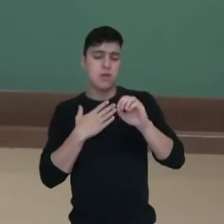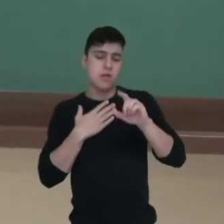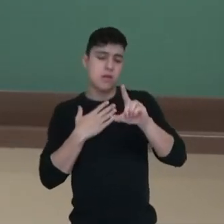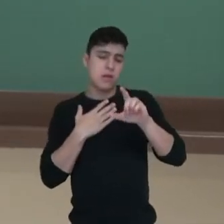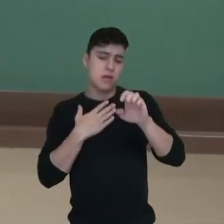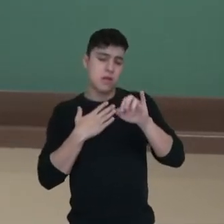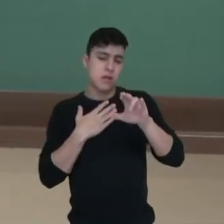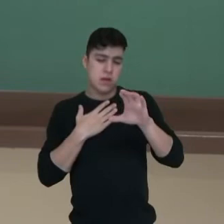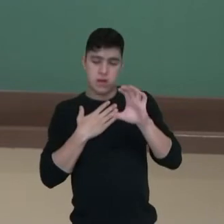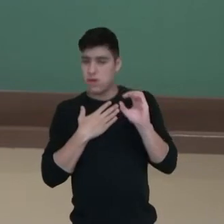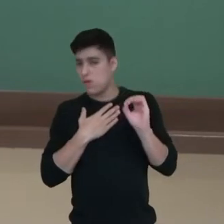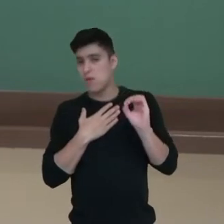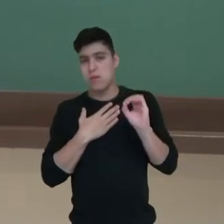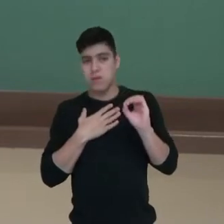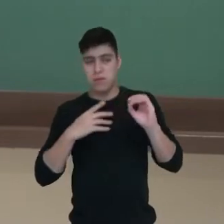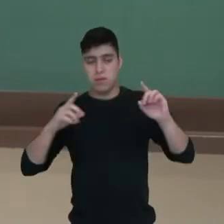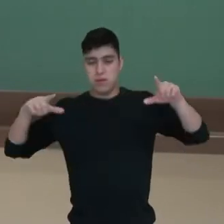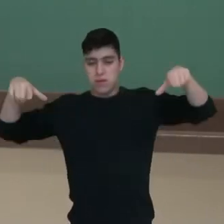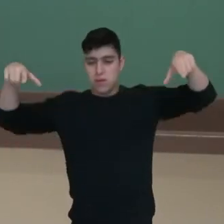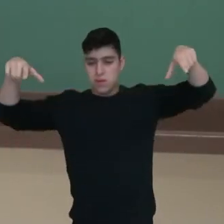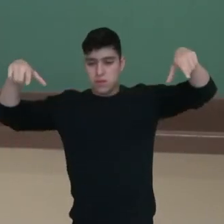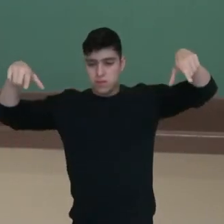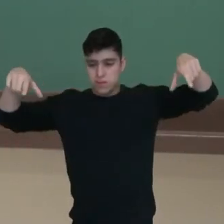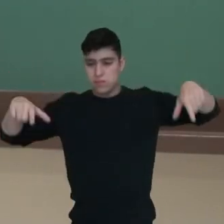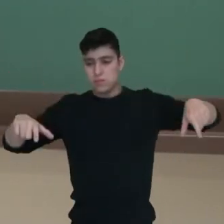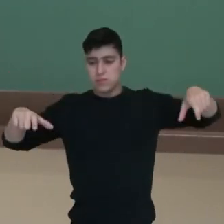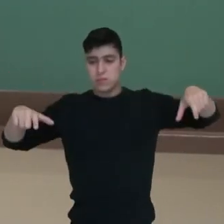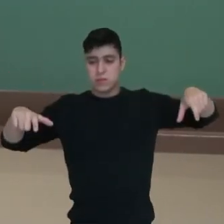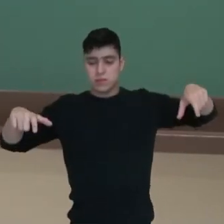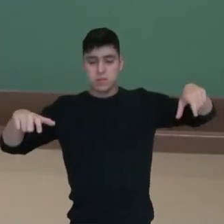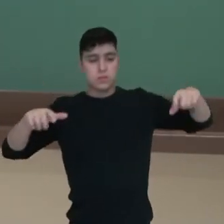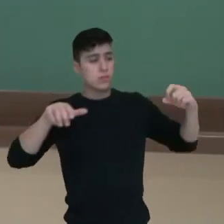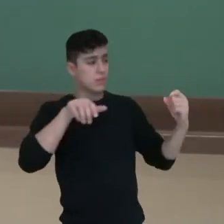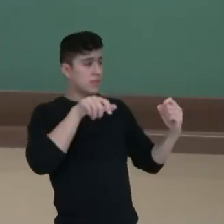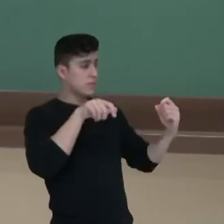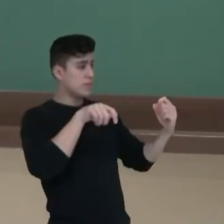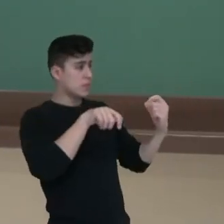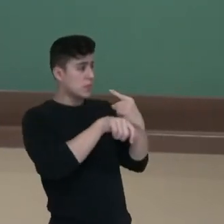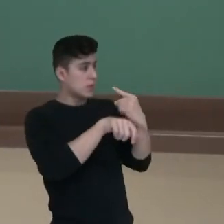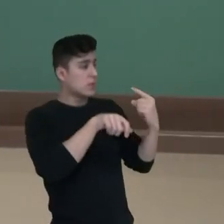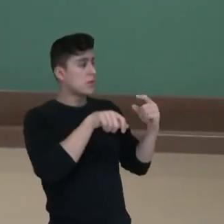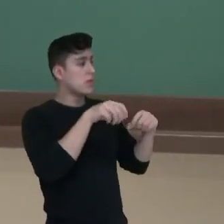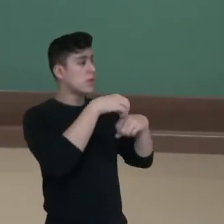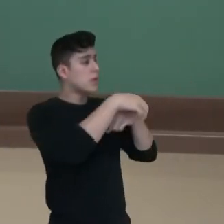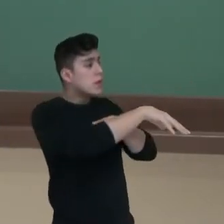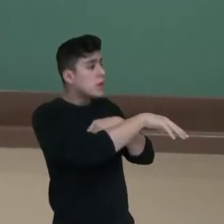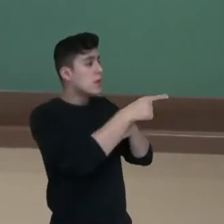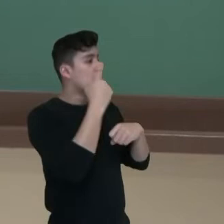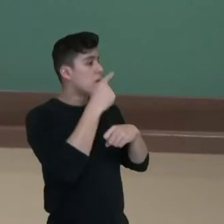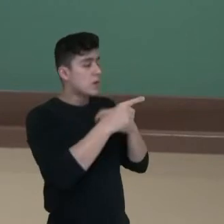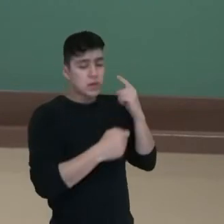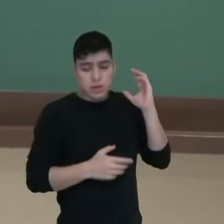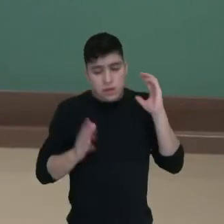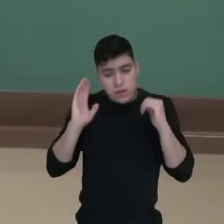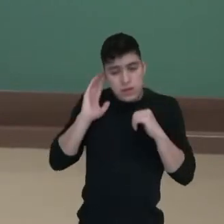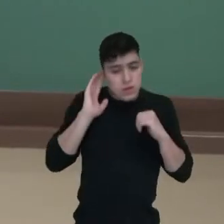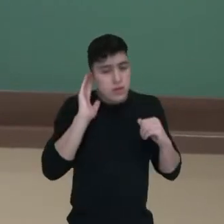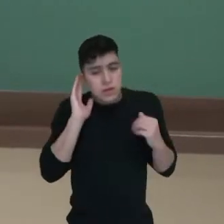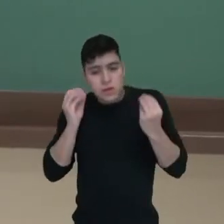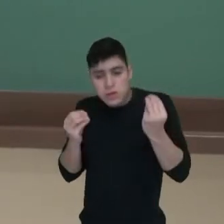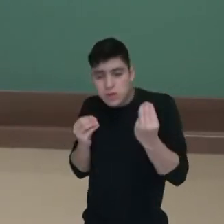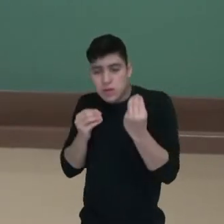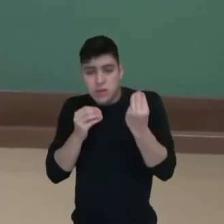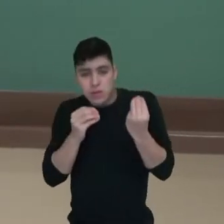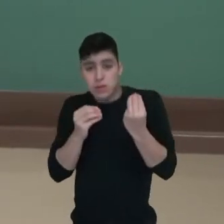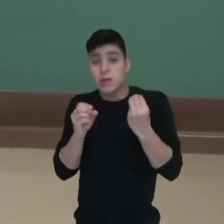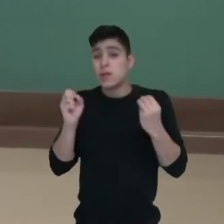aqui eu né, oriento, ai, direita, chuta embaixo, chuta em cima. Se fosse